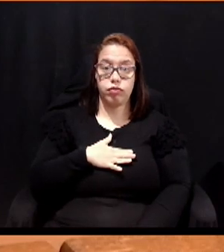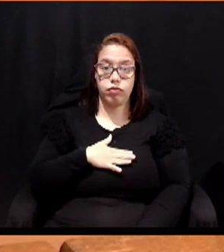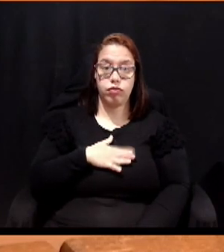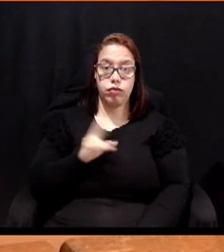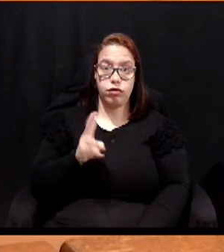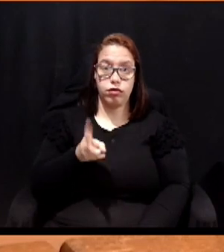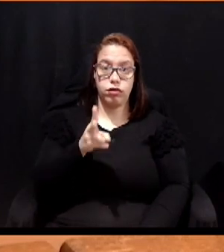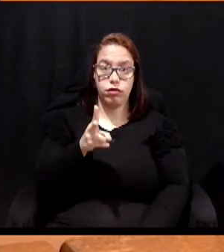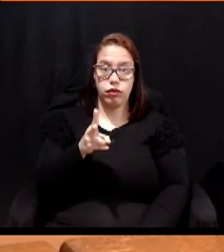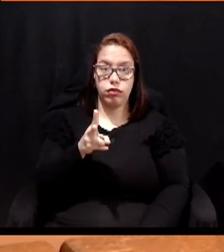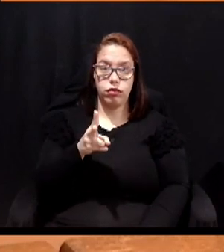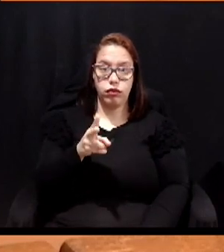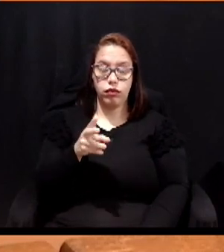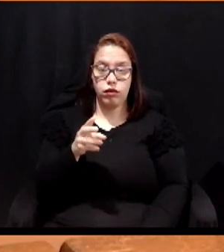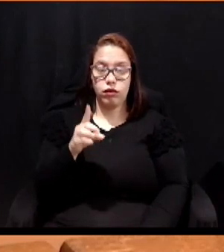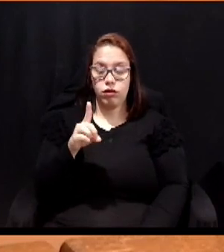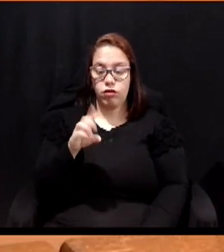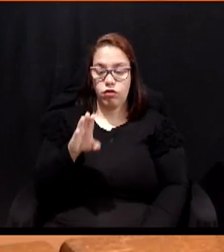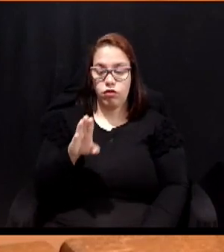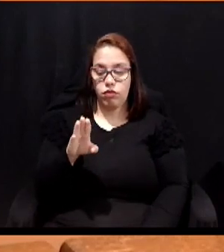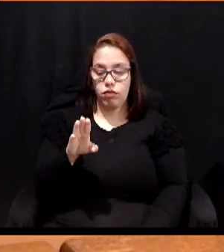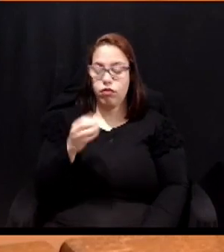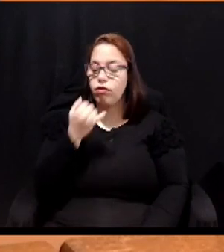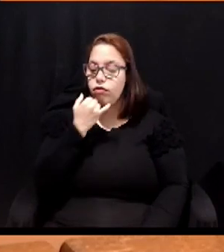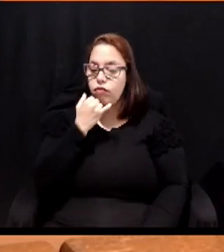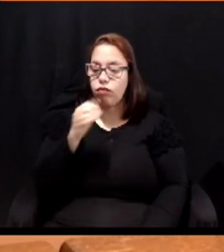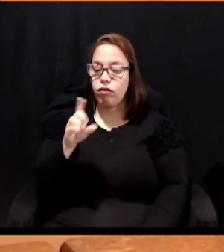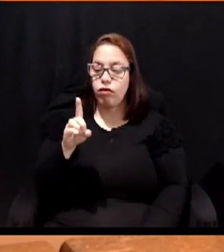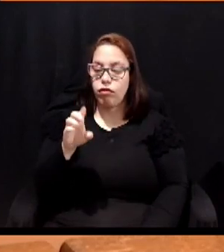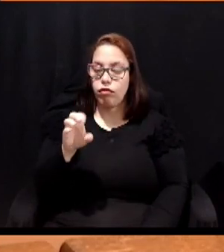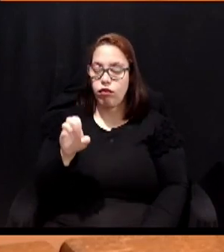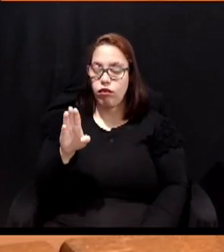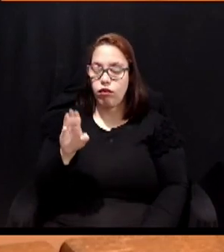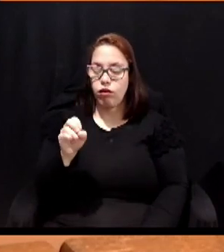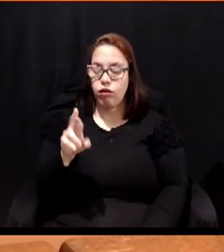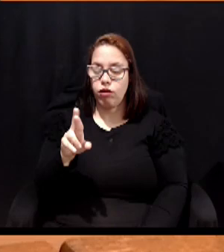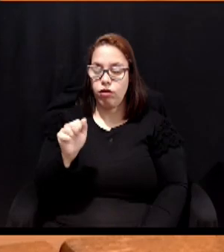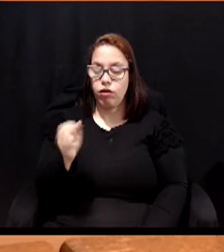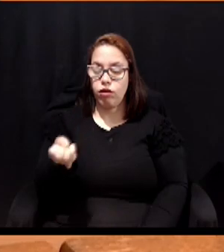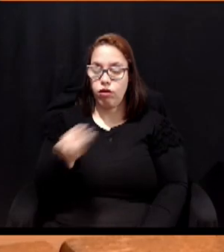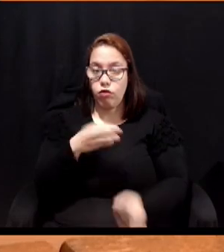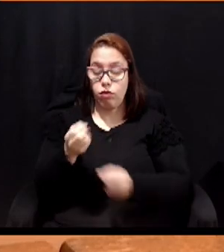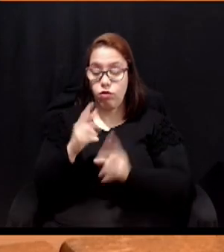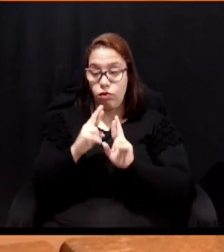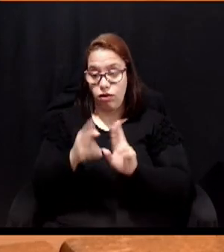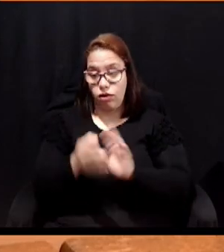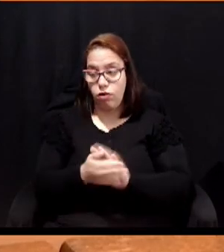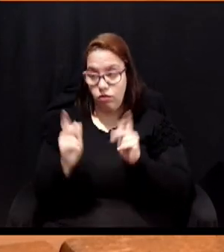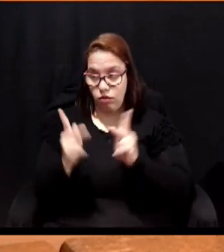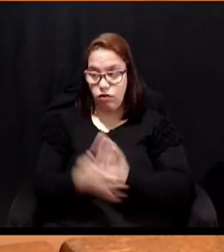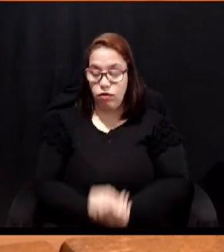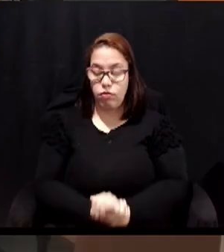Débora informada com mais alguma novidade a respeito, tá bom?